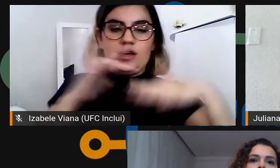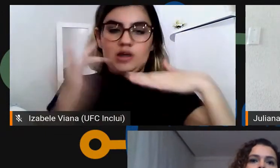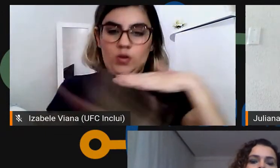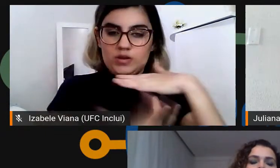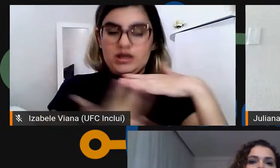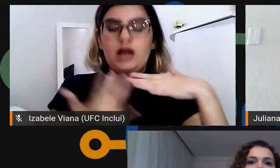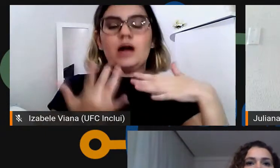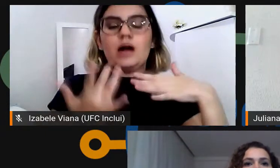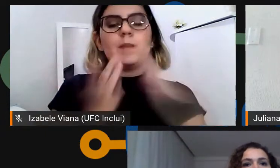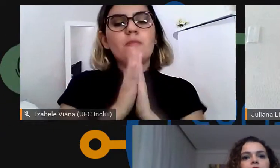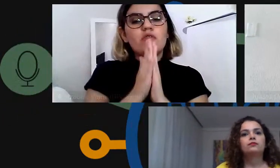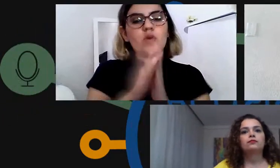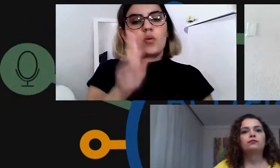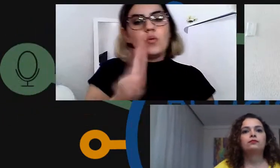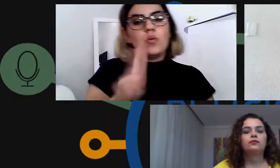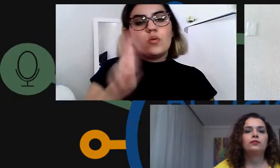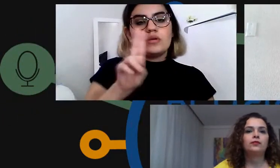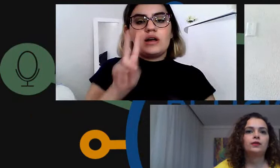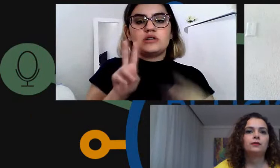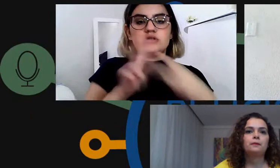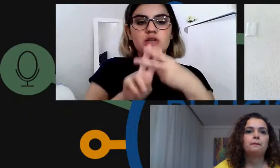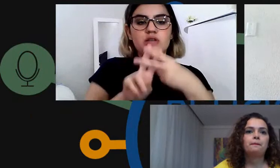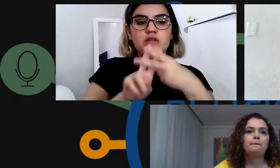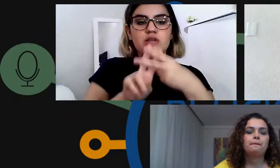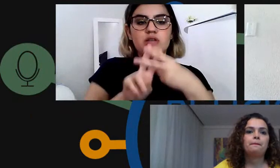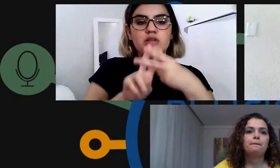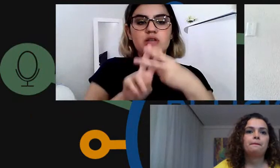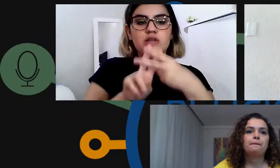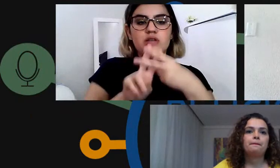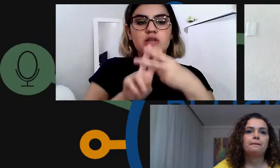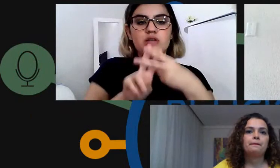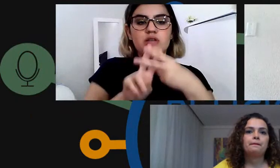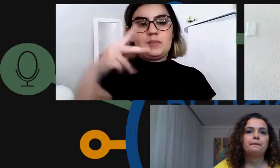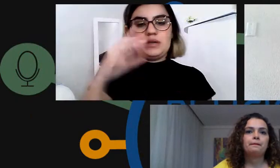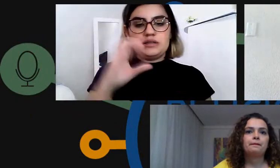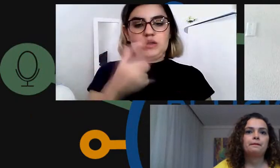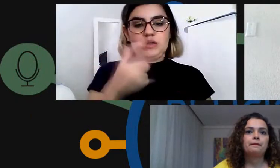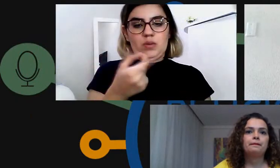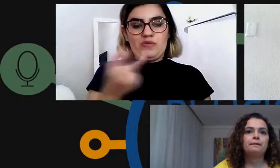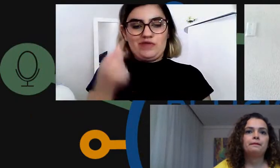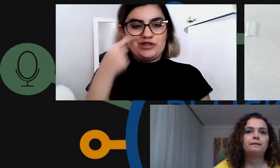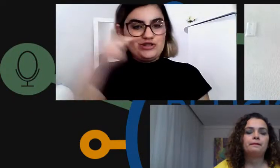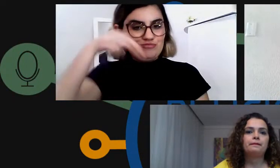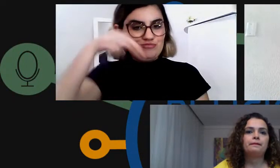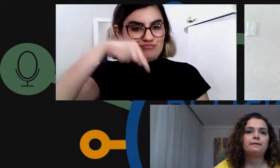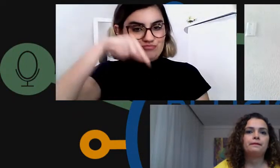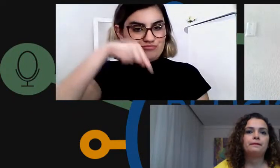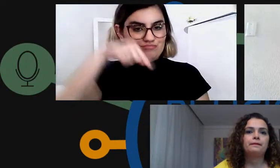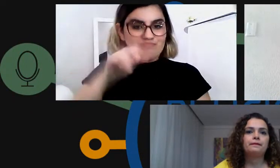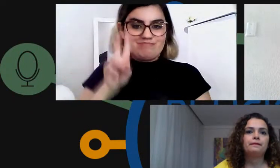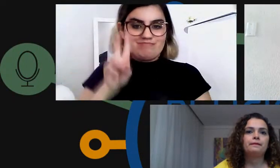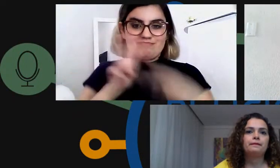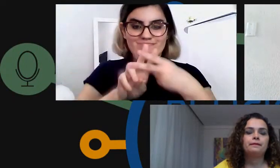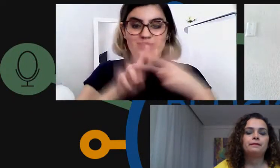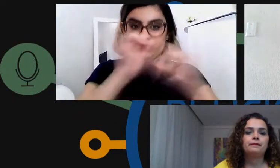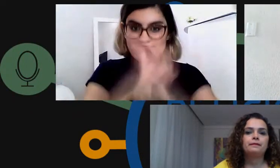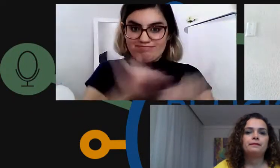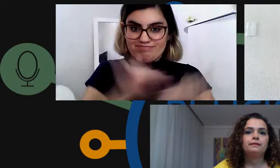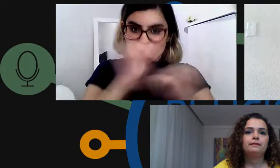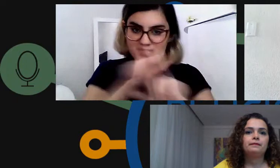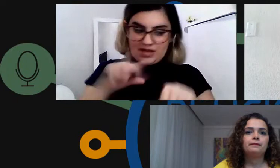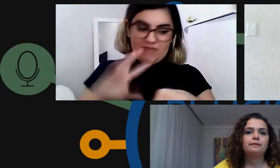hashtag SMPC2020. Vamos colaborar com o engajamento do evento. E informamos